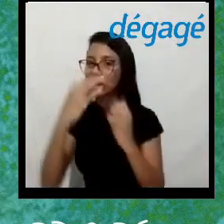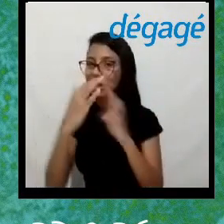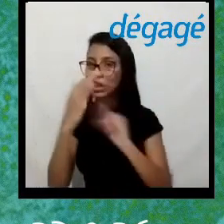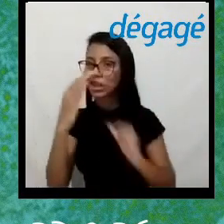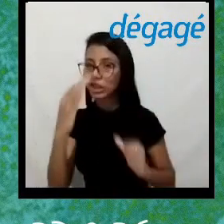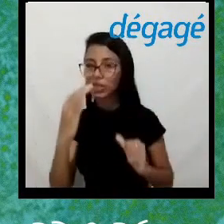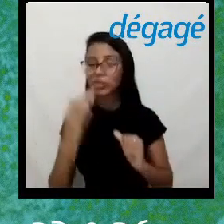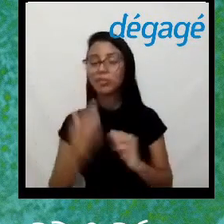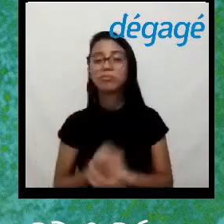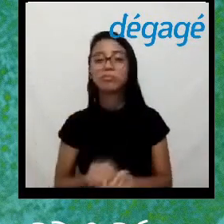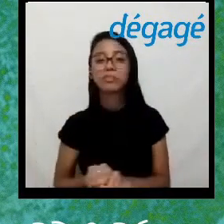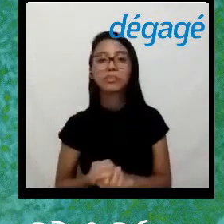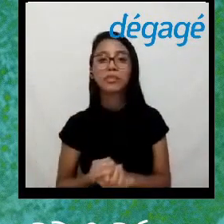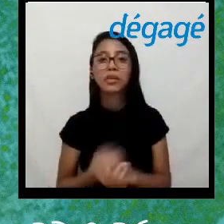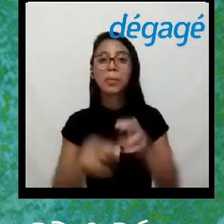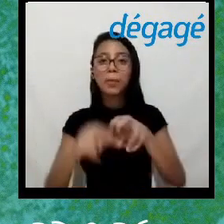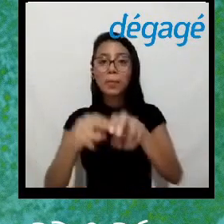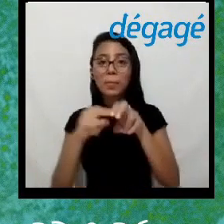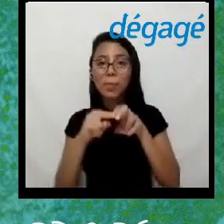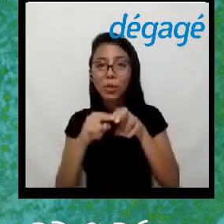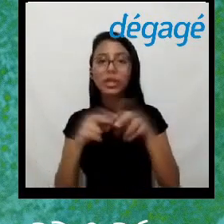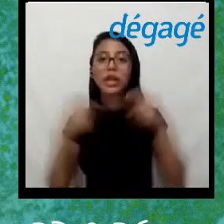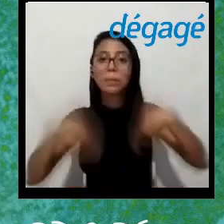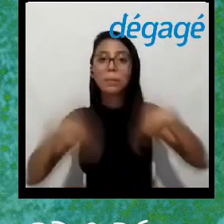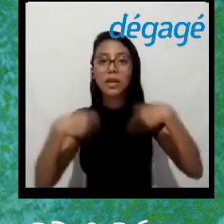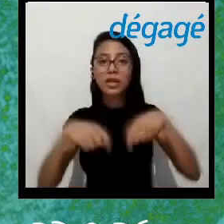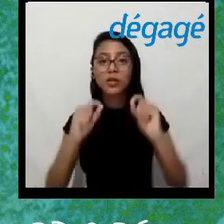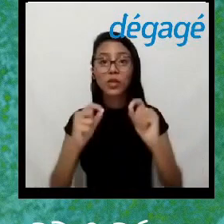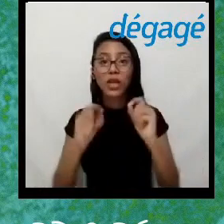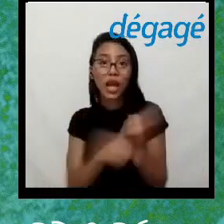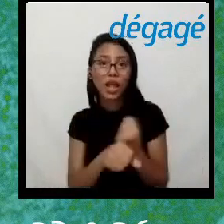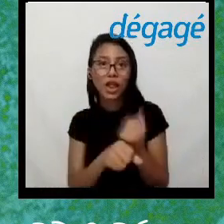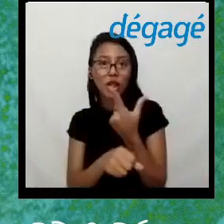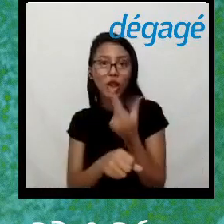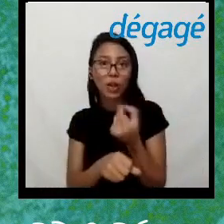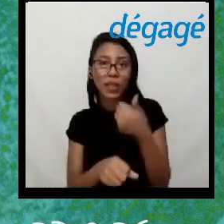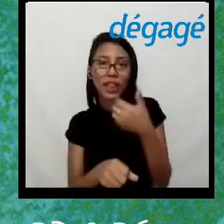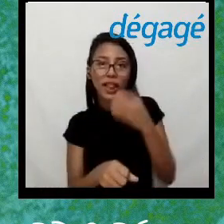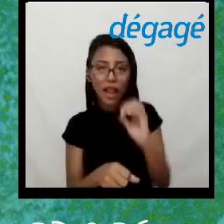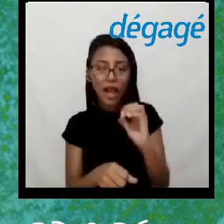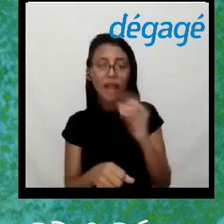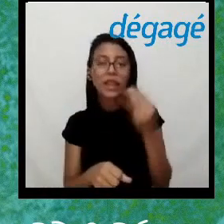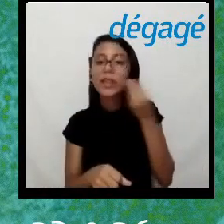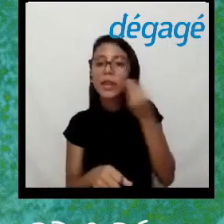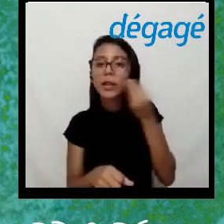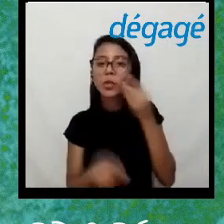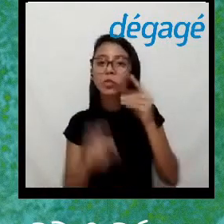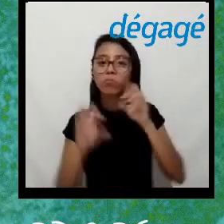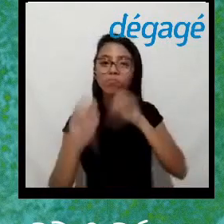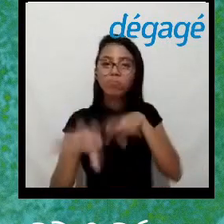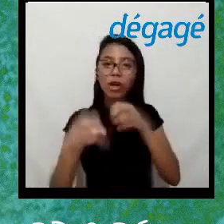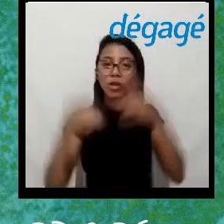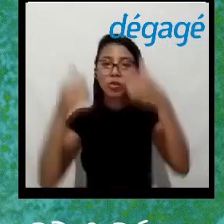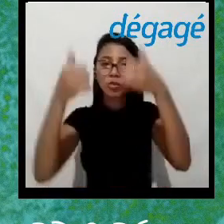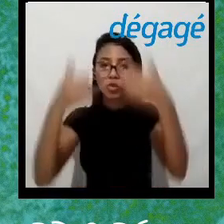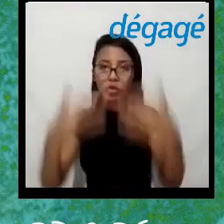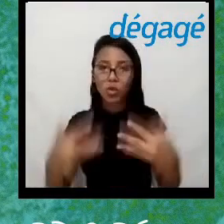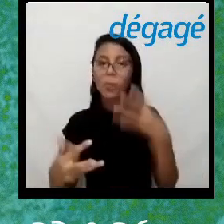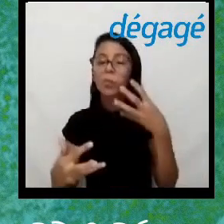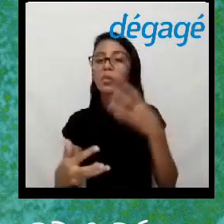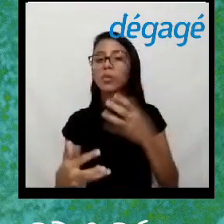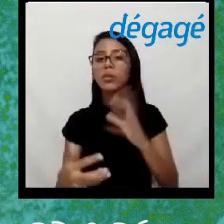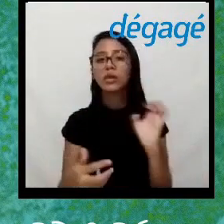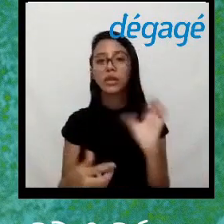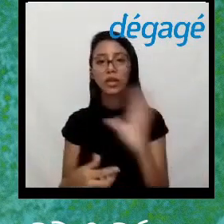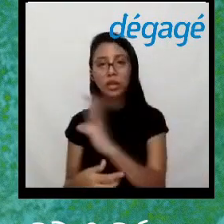e educação do câncer de mama, desde 2010, também no Teatro da Boca Rica. e agora em 2020, implementando